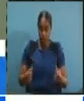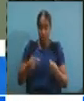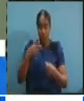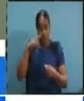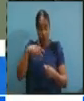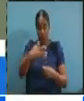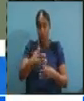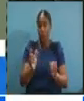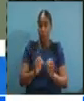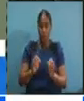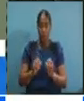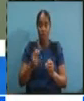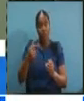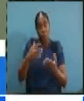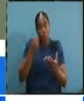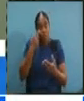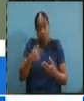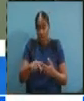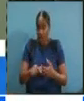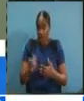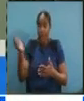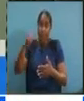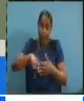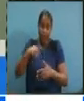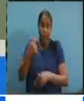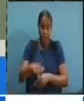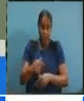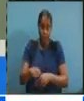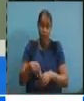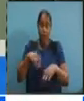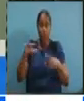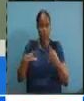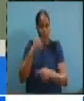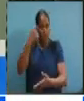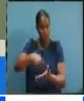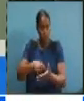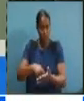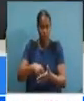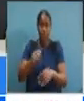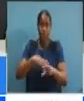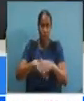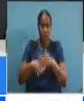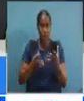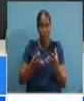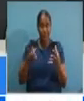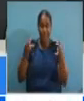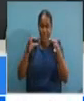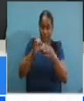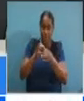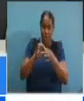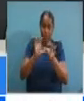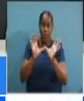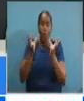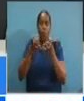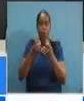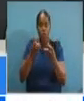visto e quinta o que foi visto que ele consiga financiamento que não se espera um forte ajustamento quase globo